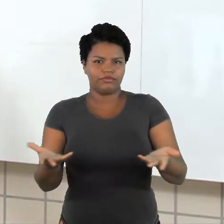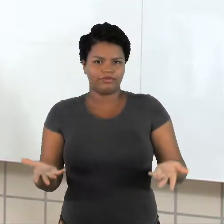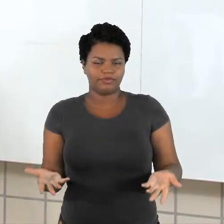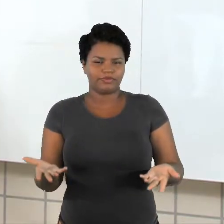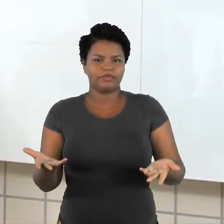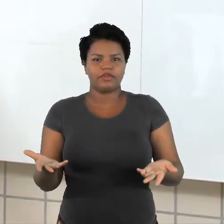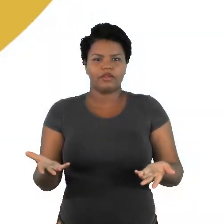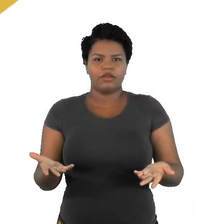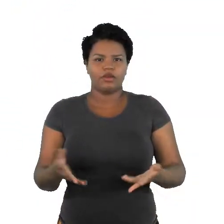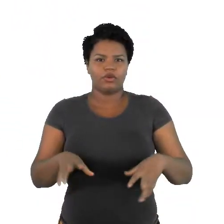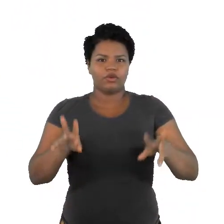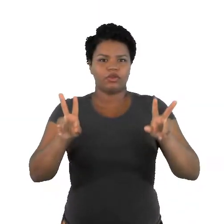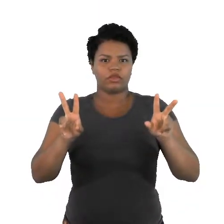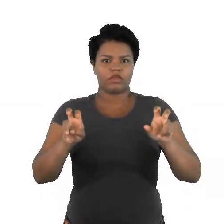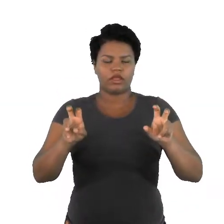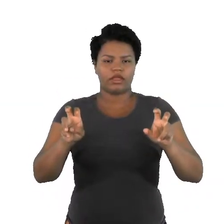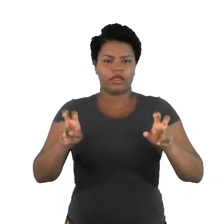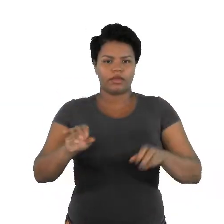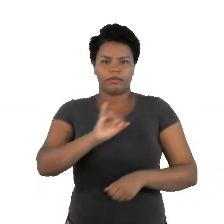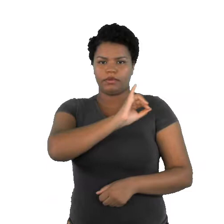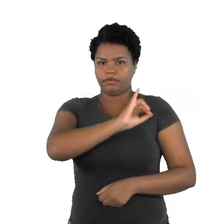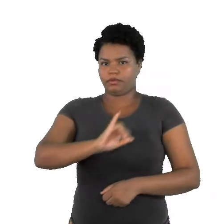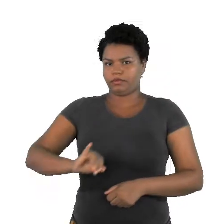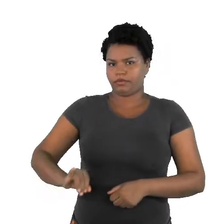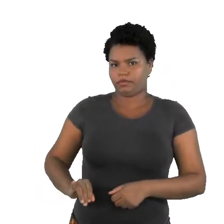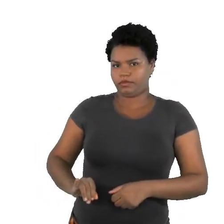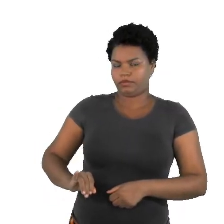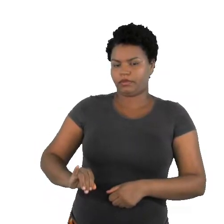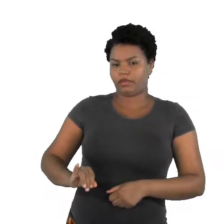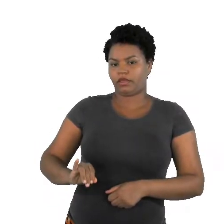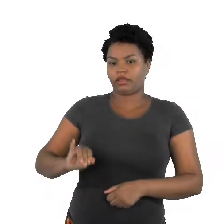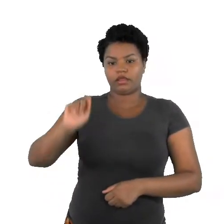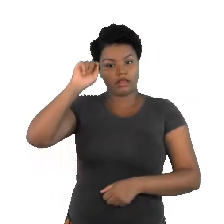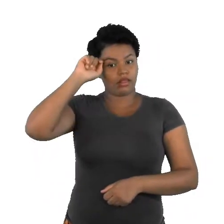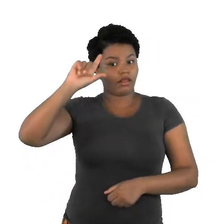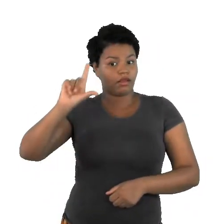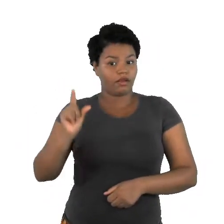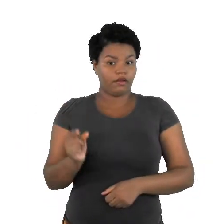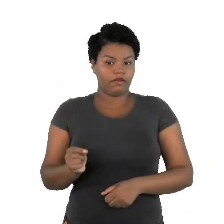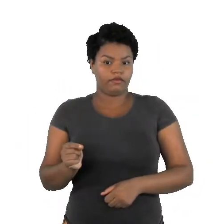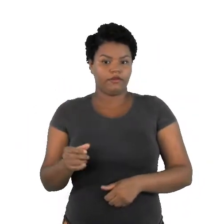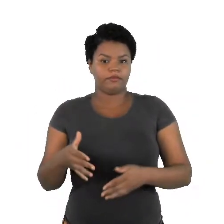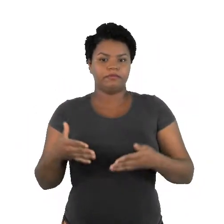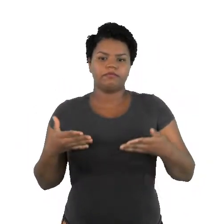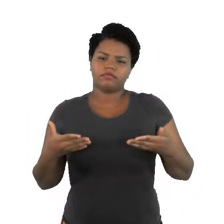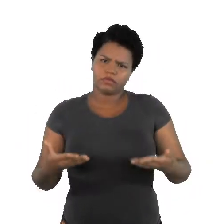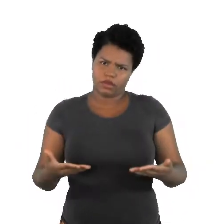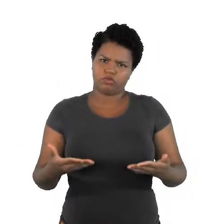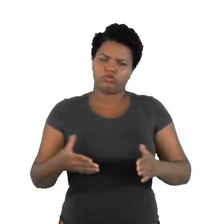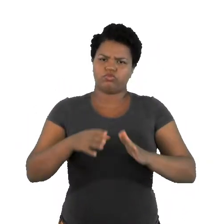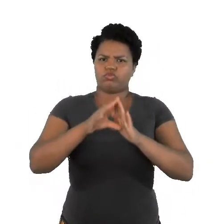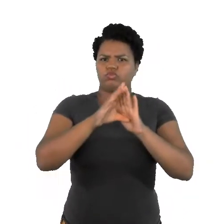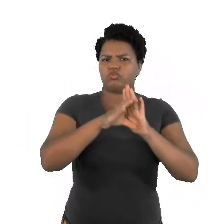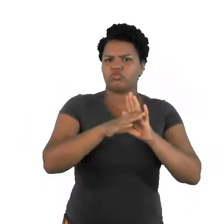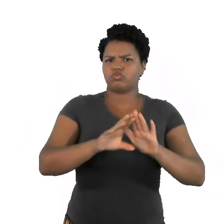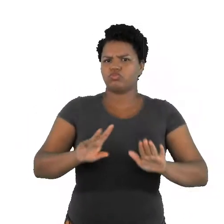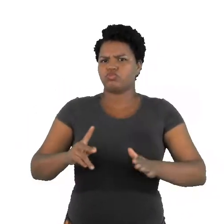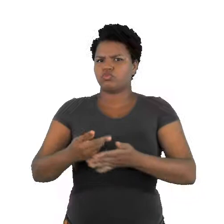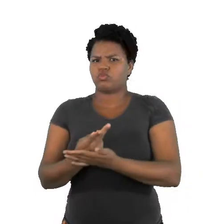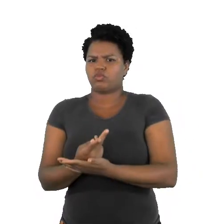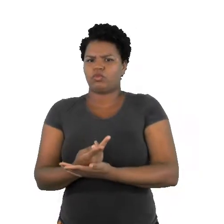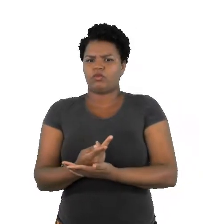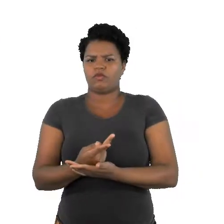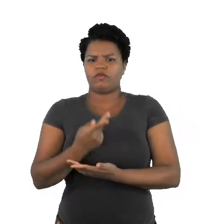tema Imperialismo na África. Gente, esse conceito, essa situação